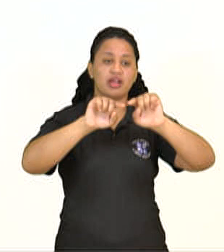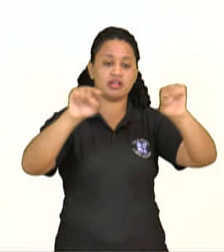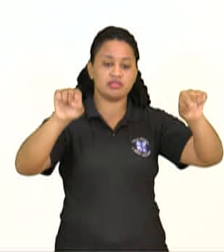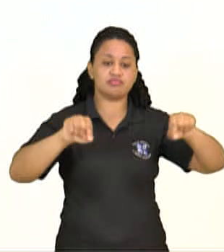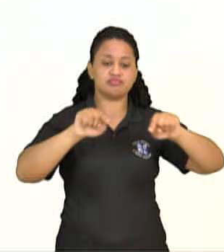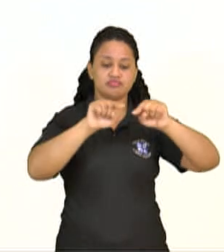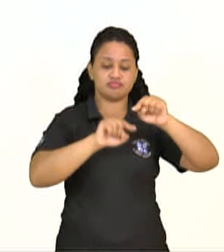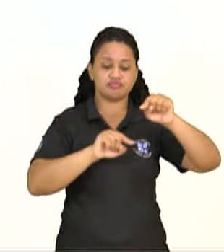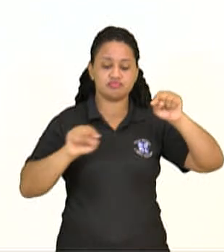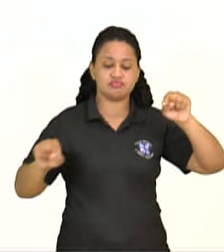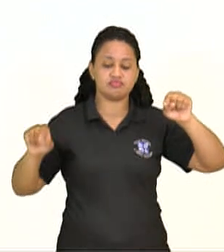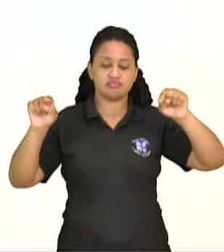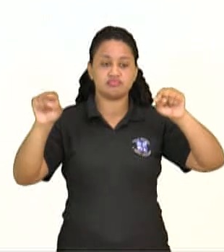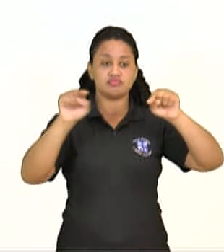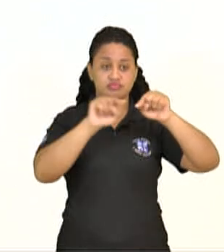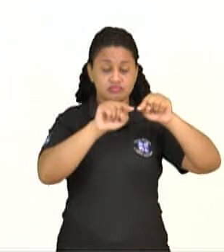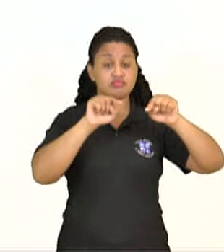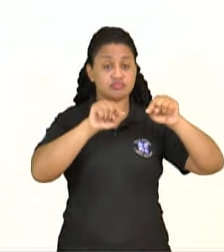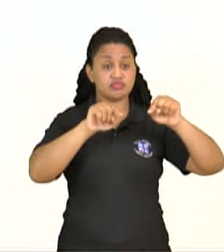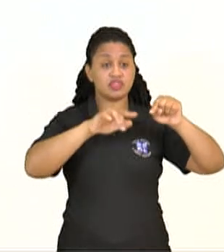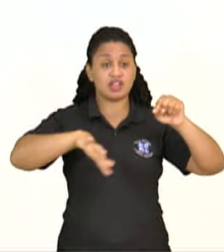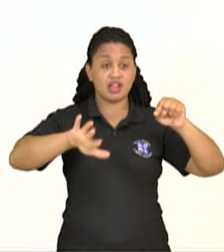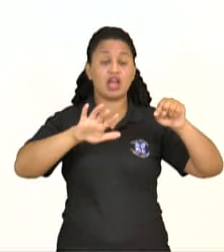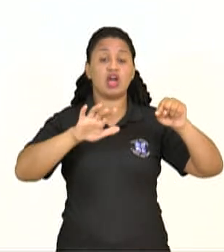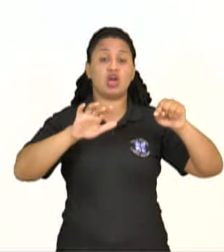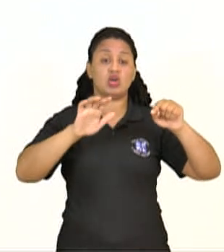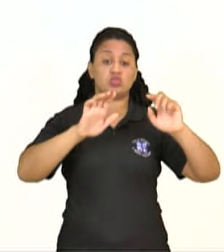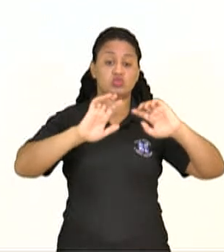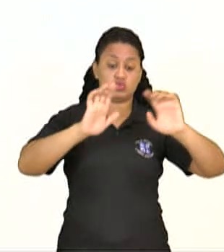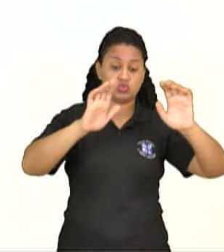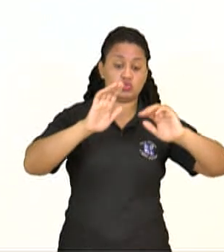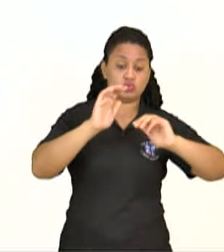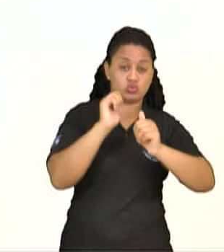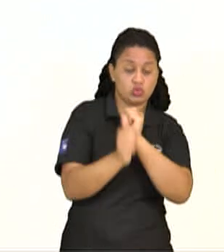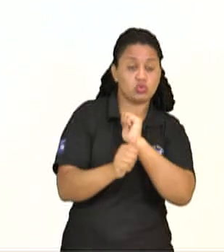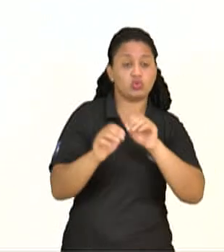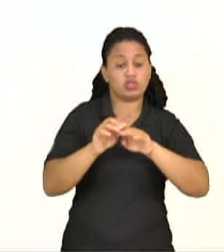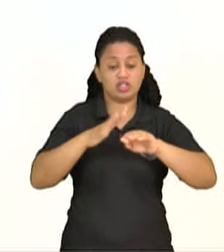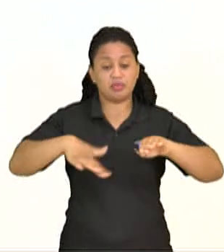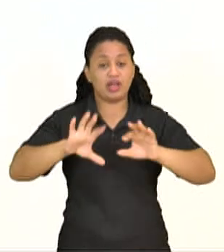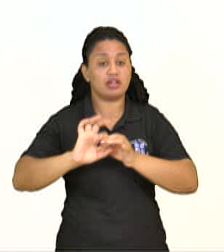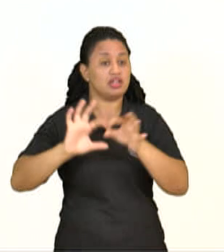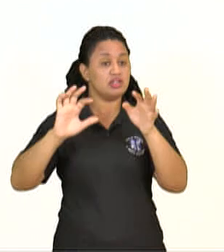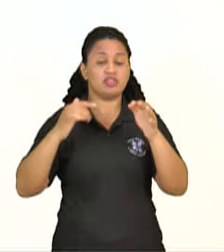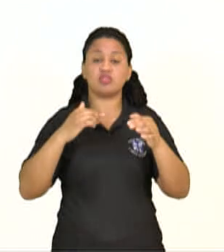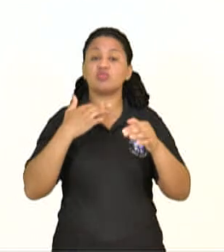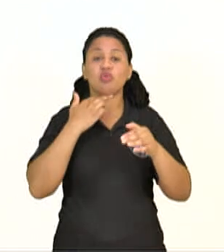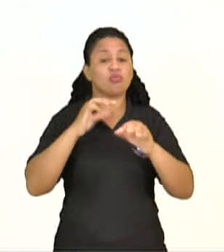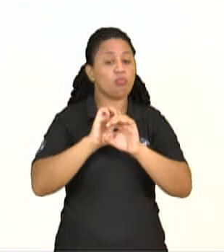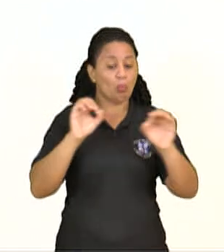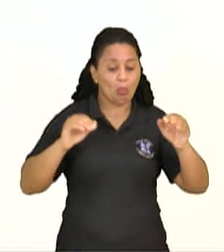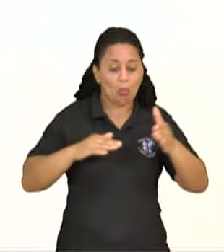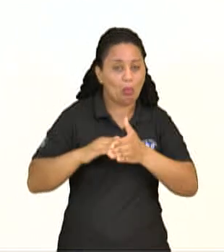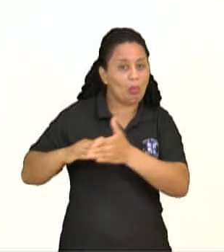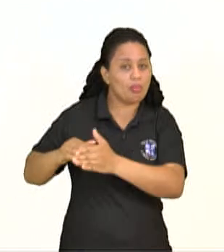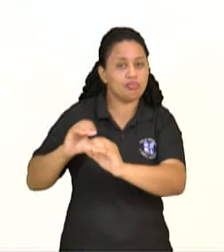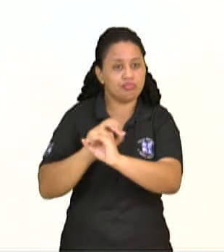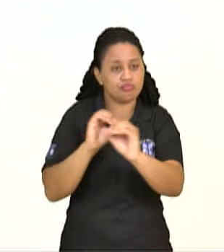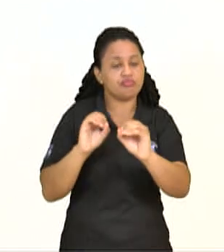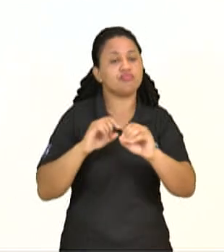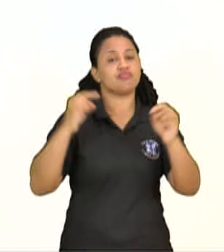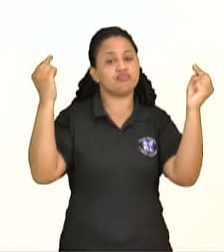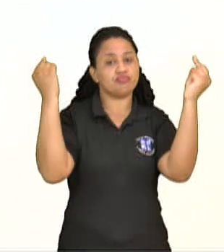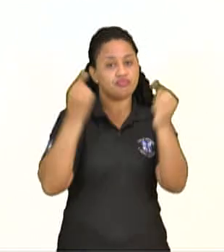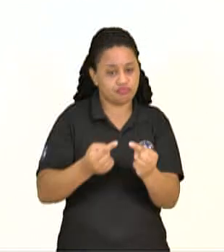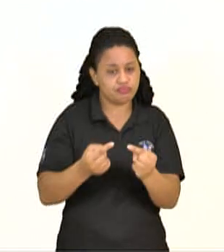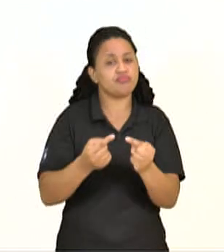a quadra, né, de jogo e a zona livre, que não deve possuir nenhum obstáculo. Nas competições, né,